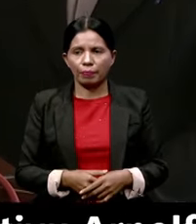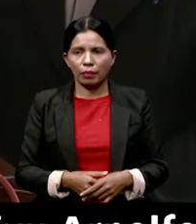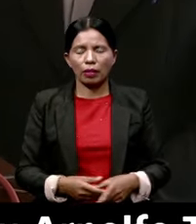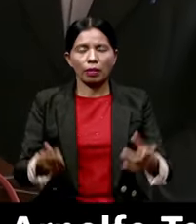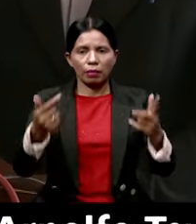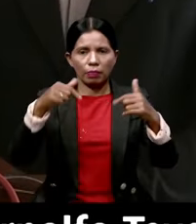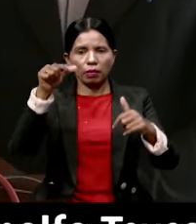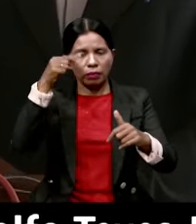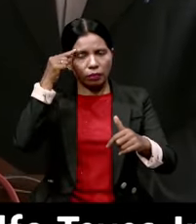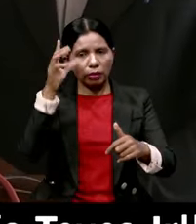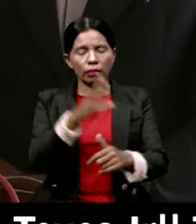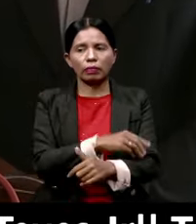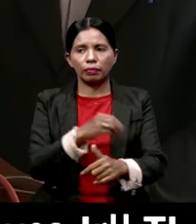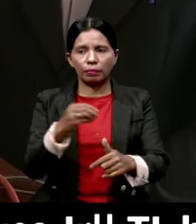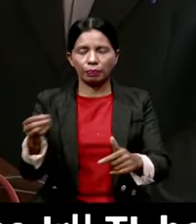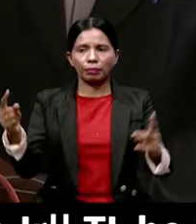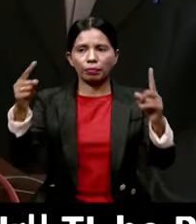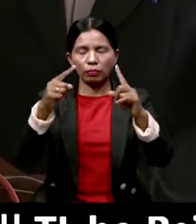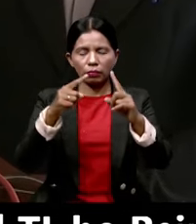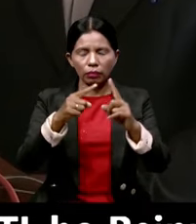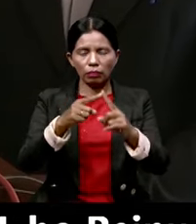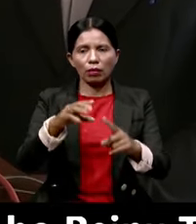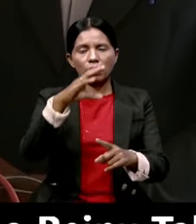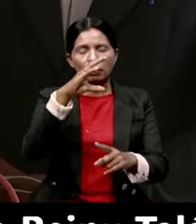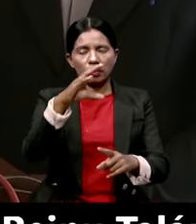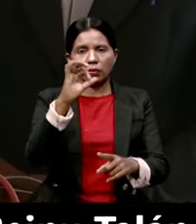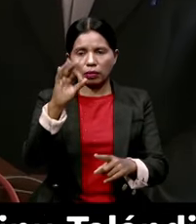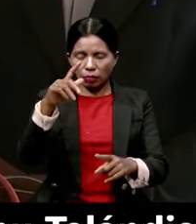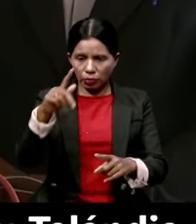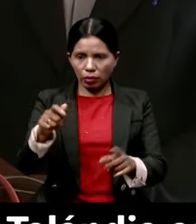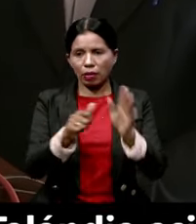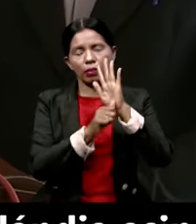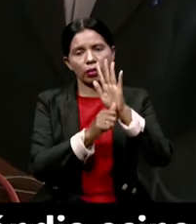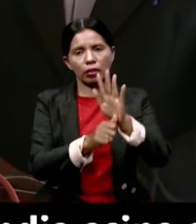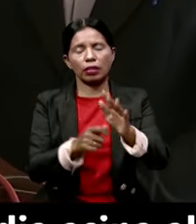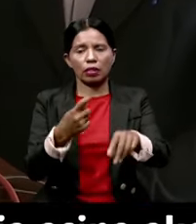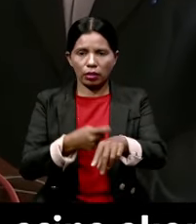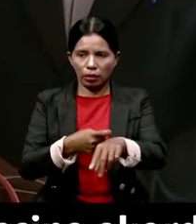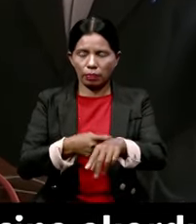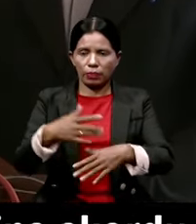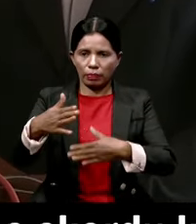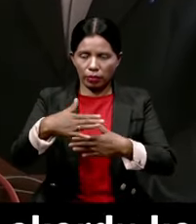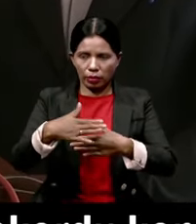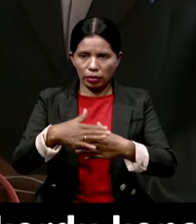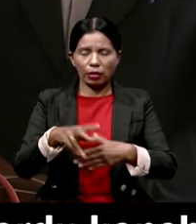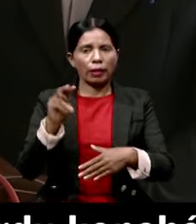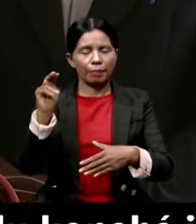governo e vamos começar uma função pública a tua apresenta ia tempo para a minha